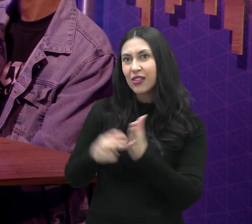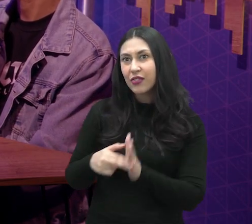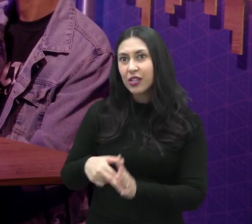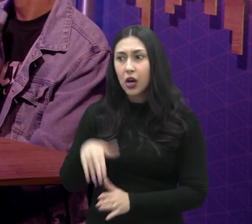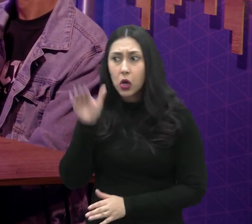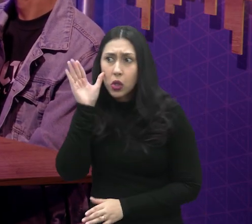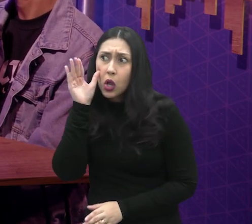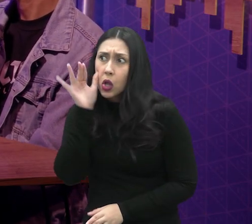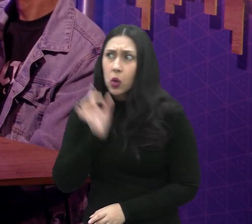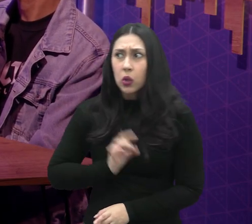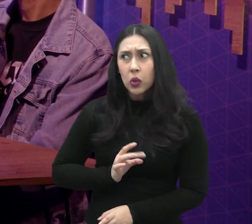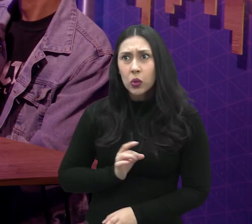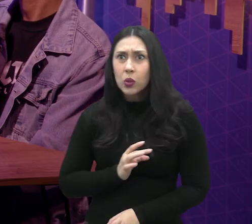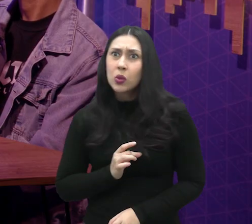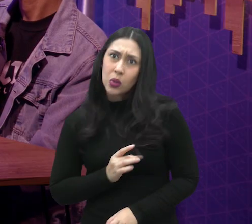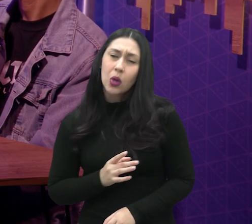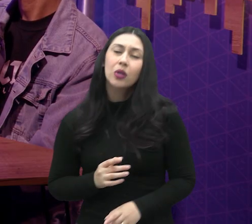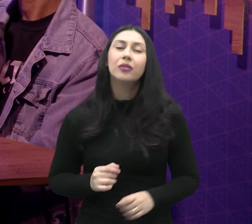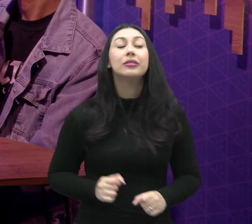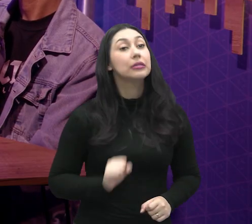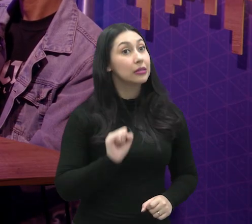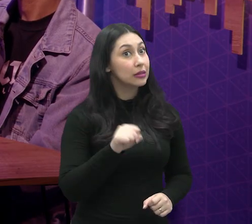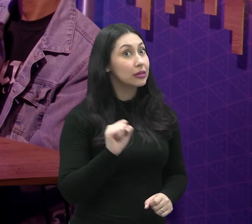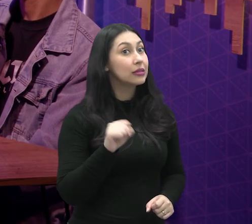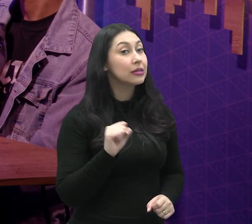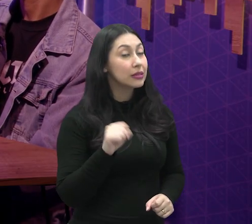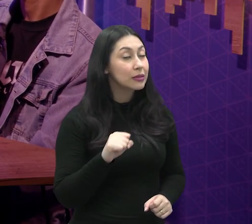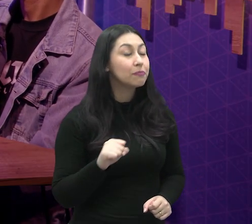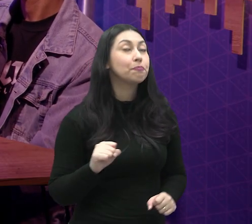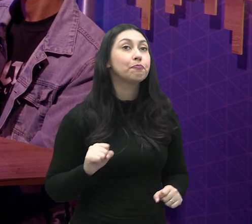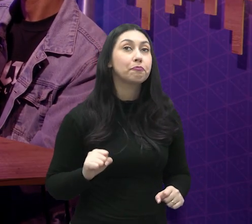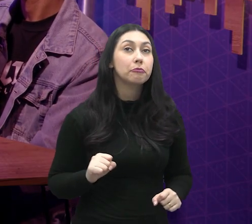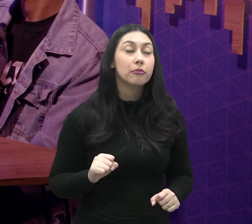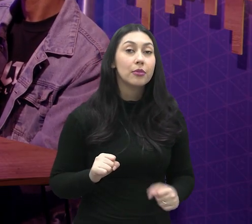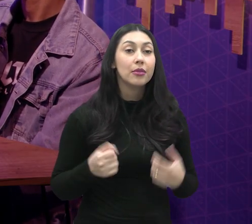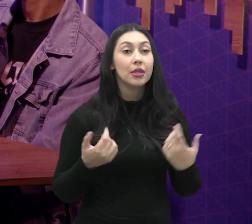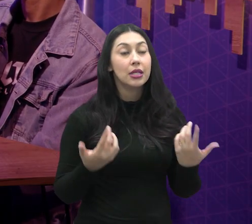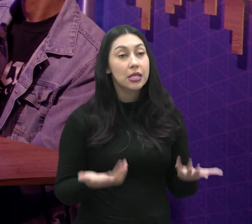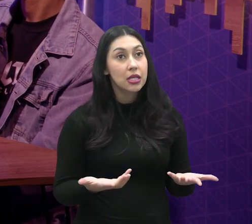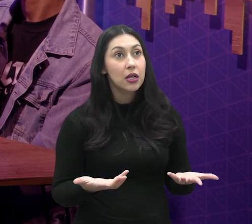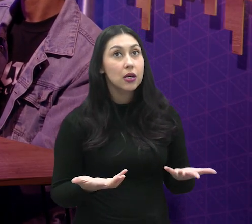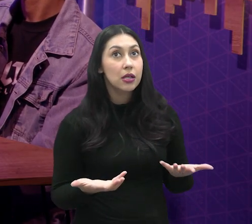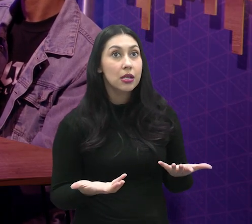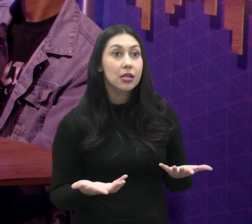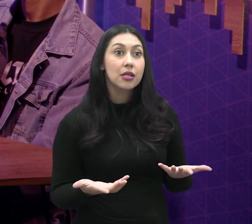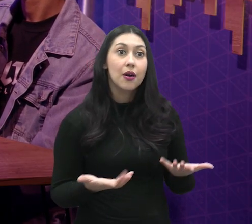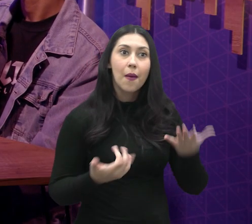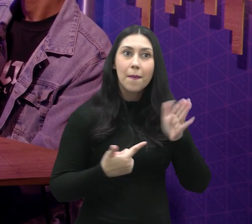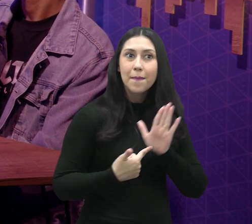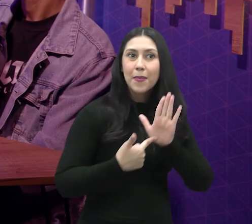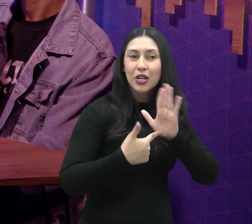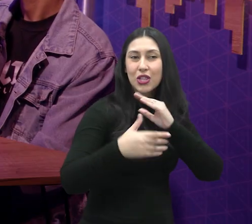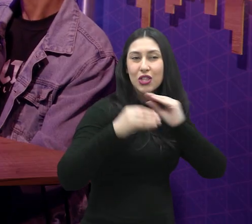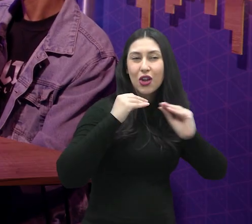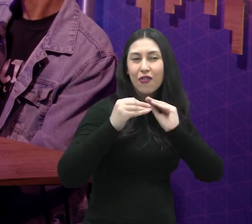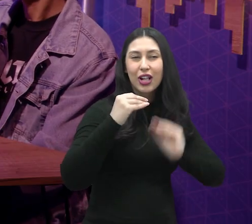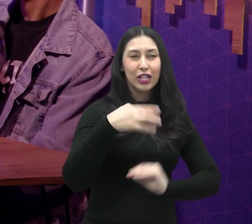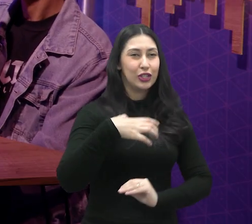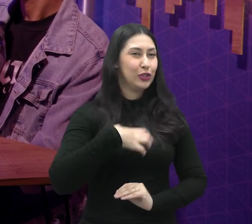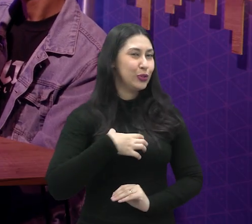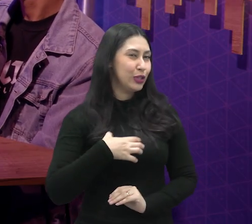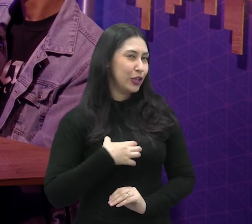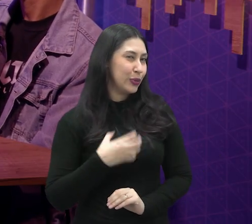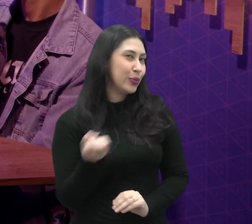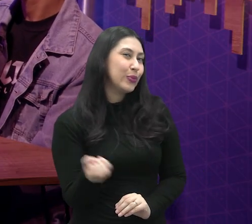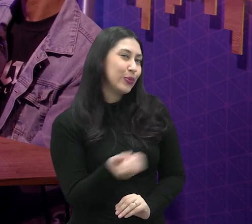americanas, inclusive. Muito bom. E daí a gente veio com essa também, né? E trazendo, então, a novela num formato um pouco